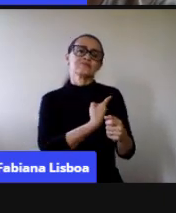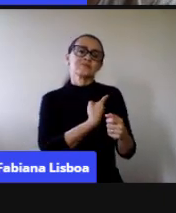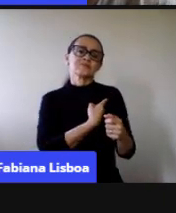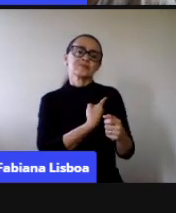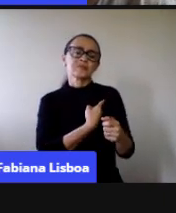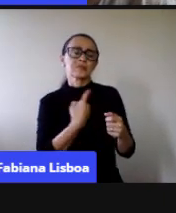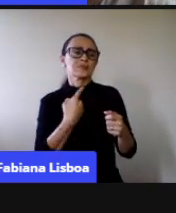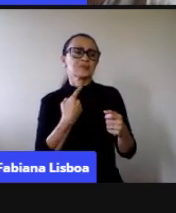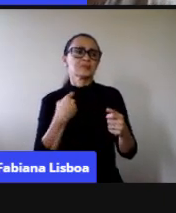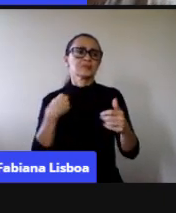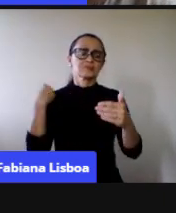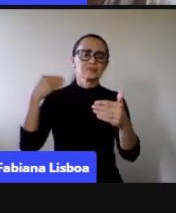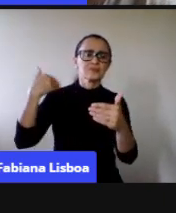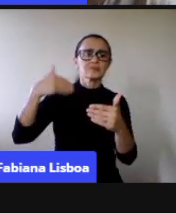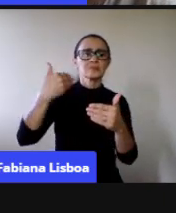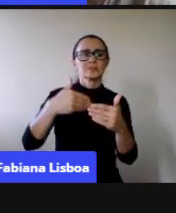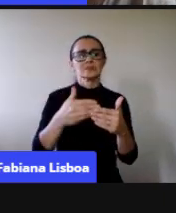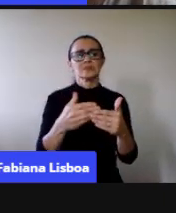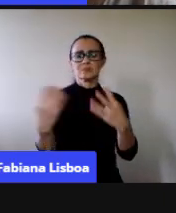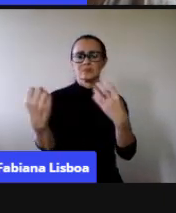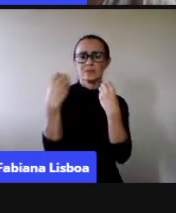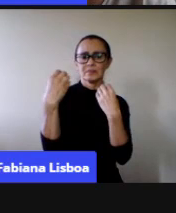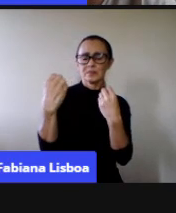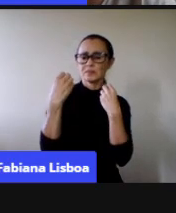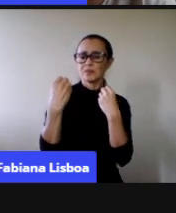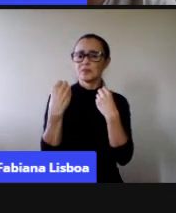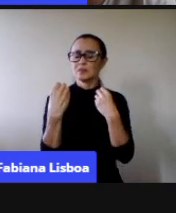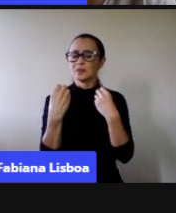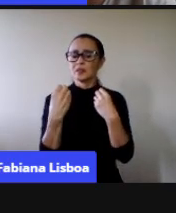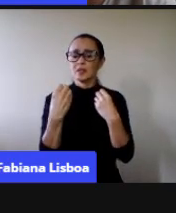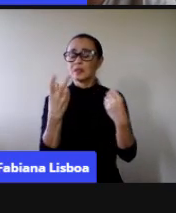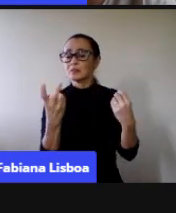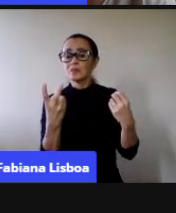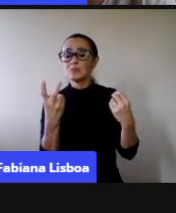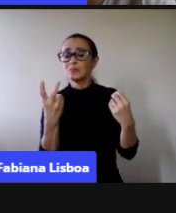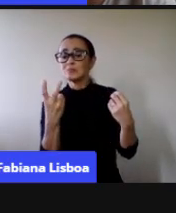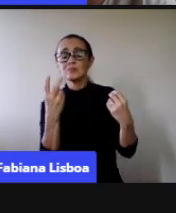né? Que a gente não via as diferenças.